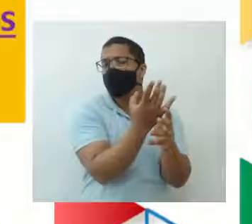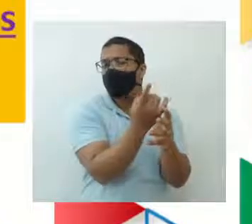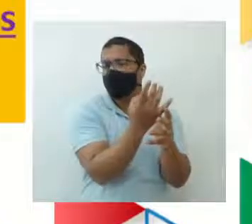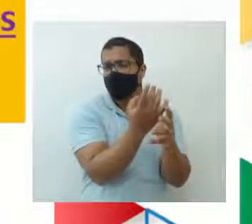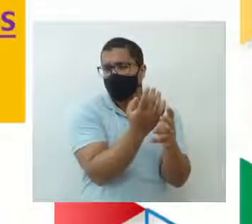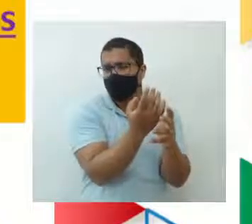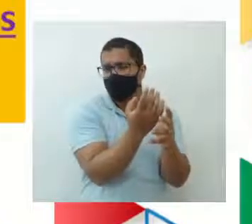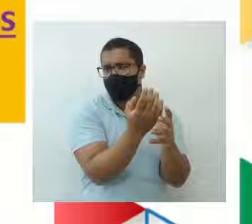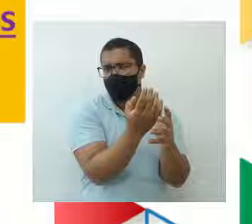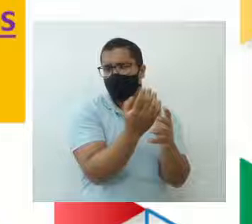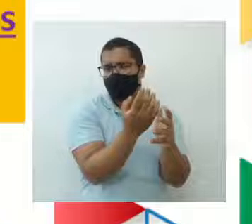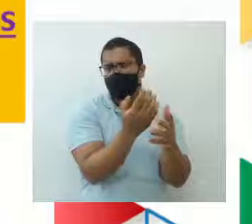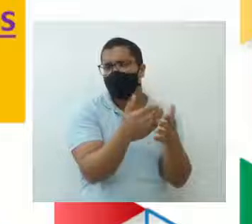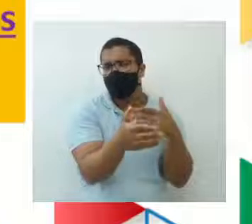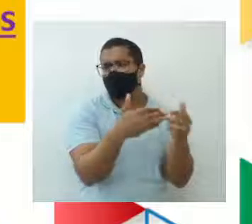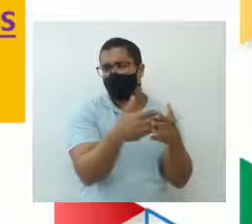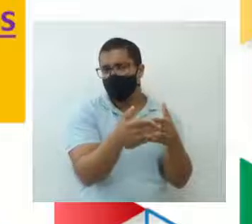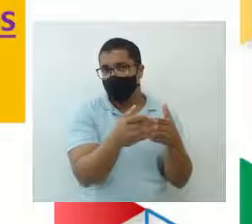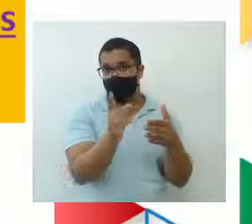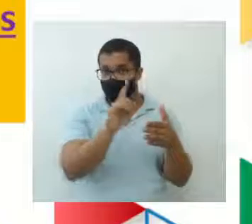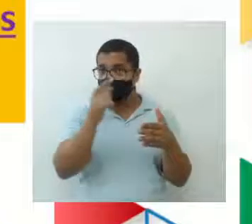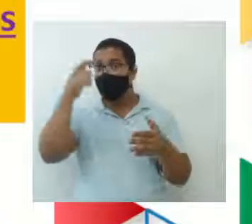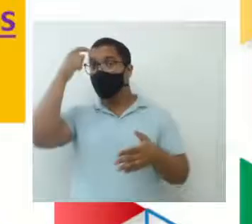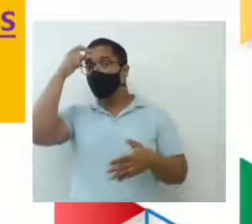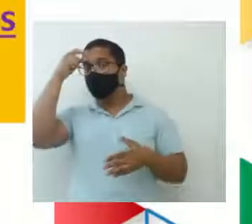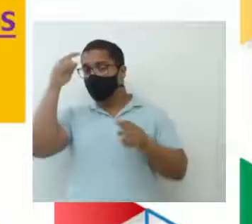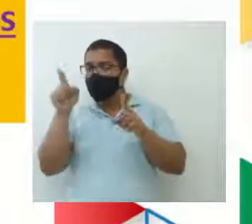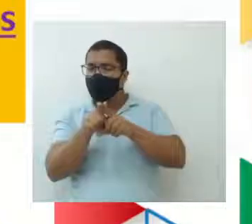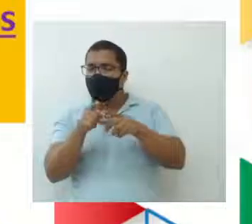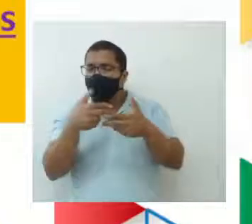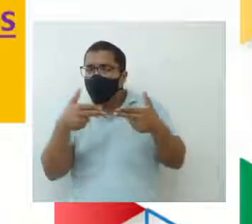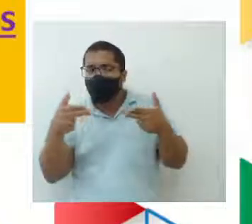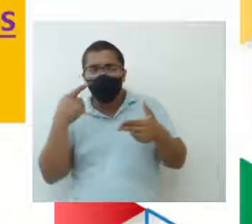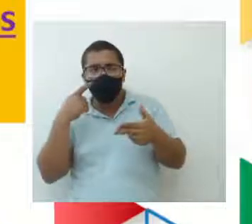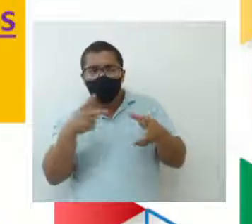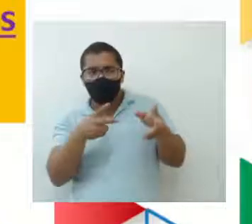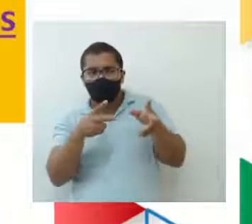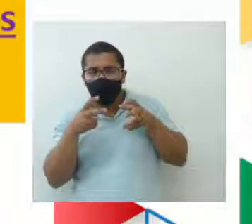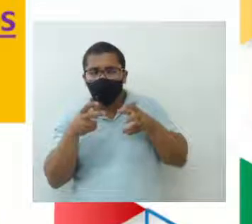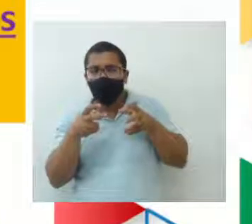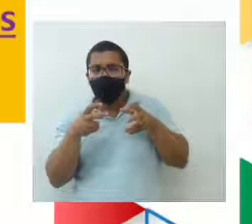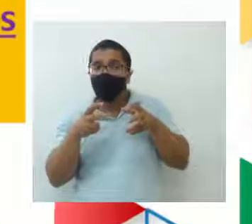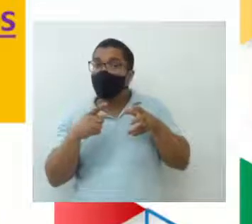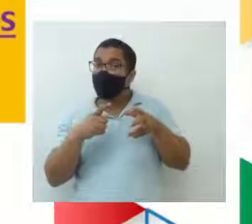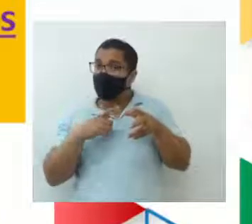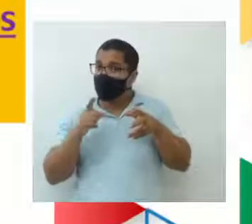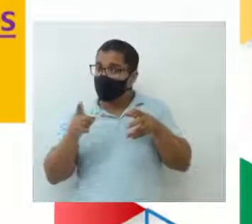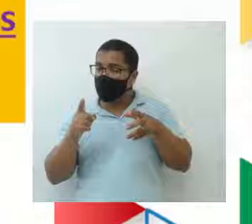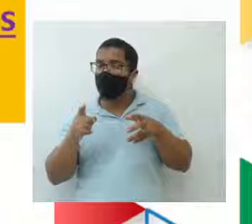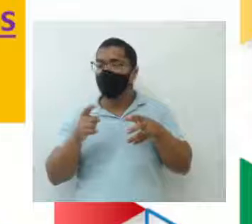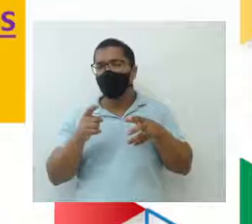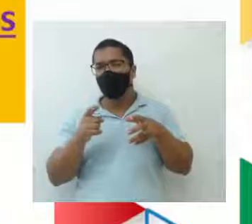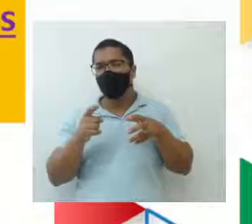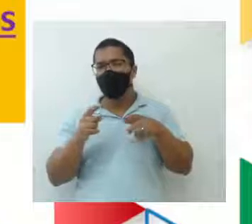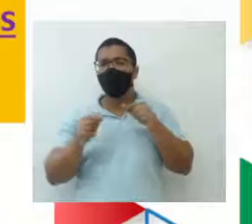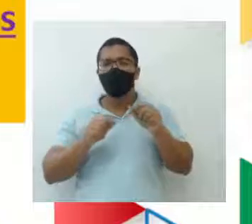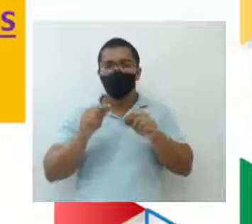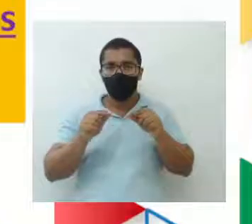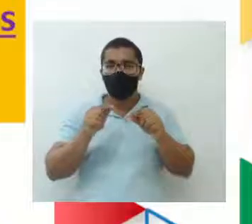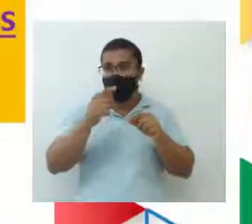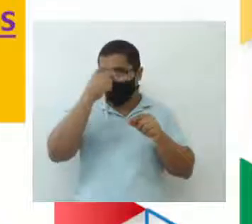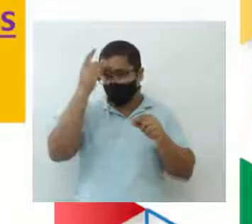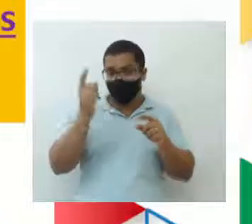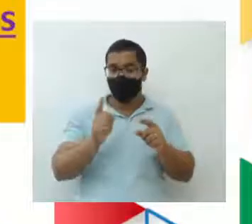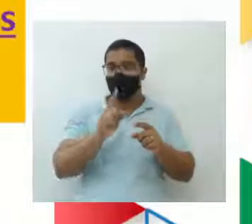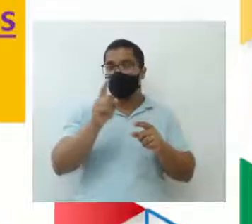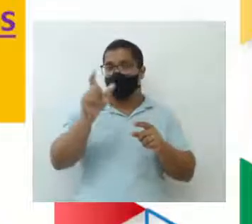a consciência não possui uma independência dos fenômenos. Há uma forte crítica à separação entre o sujeito